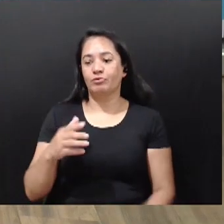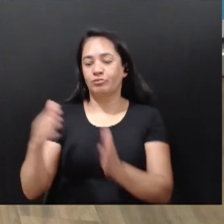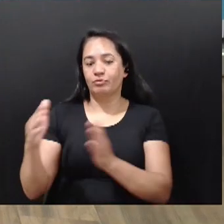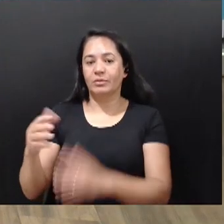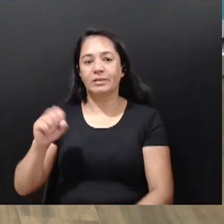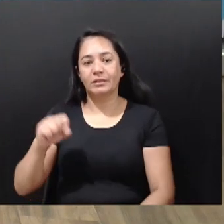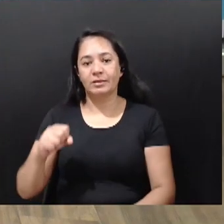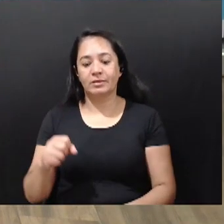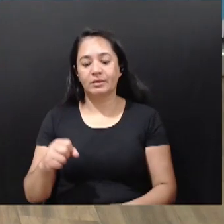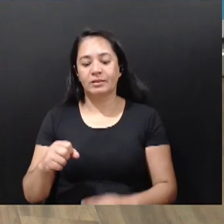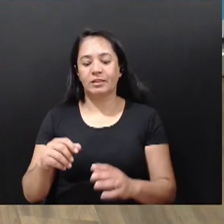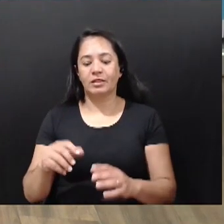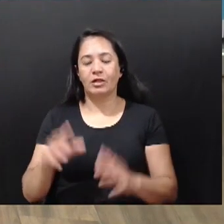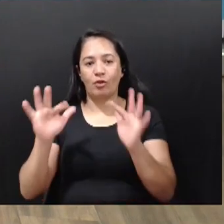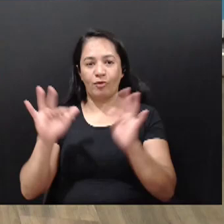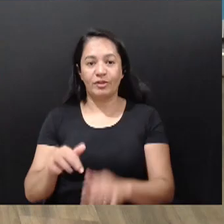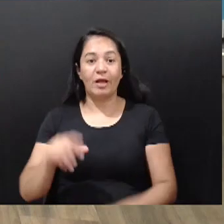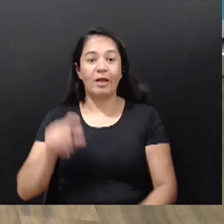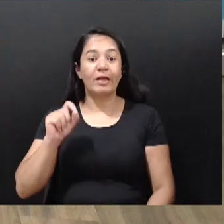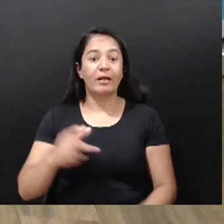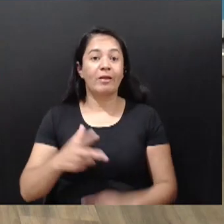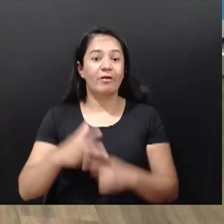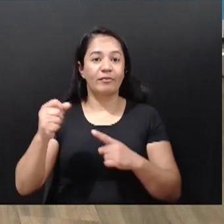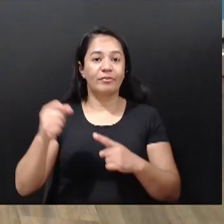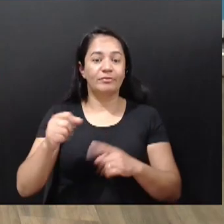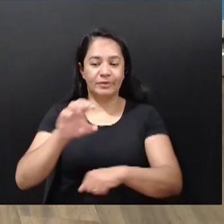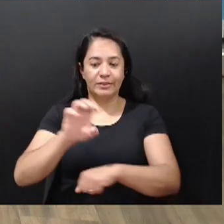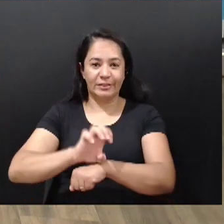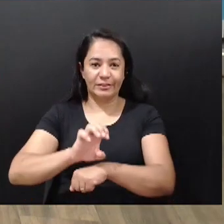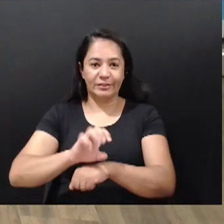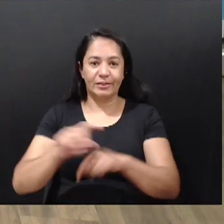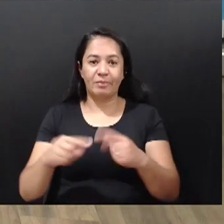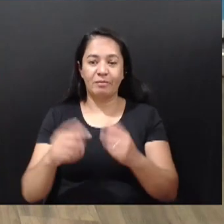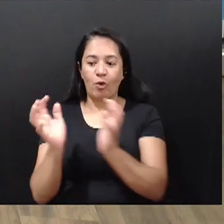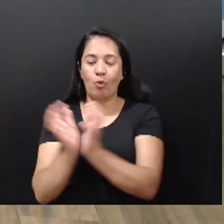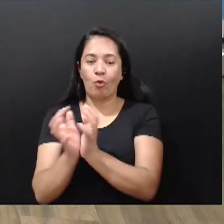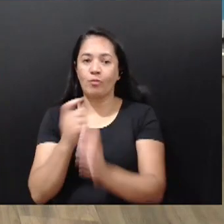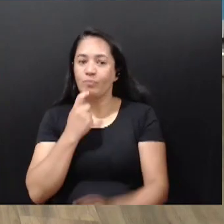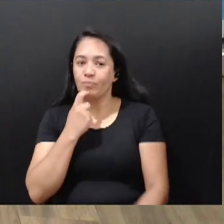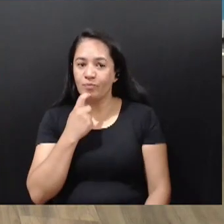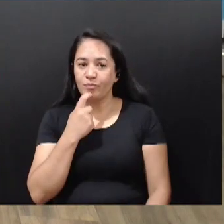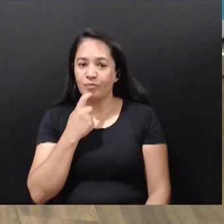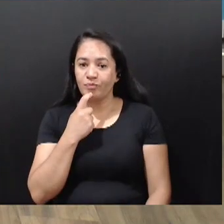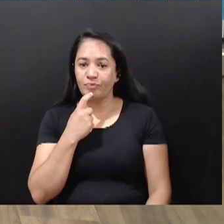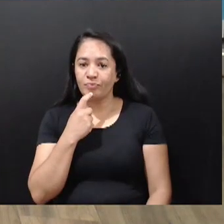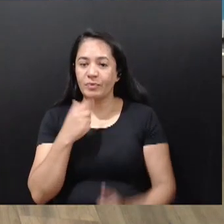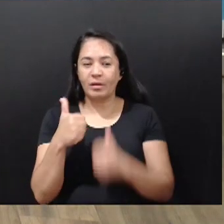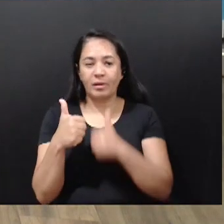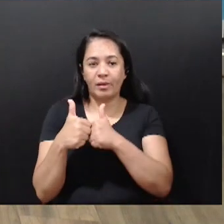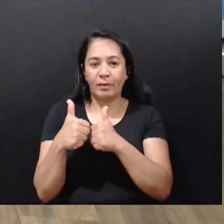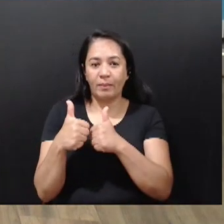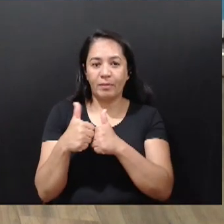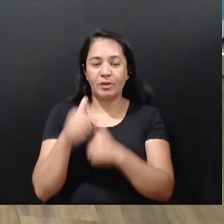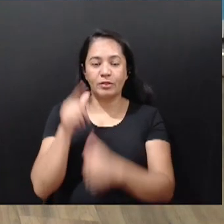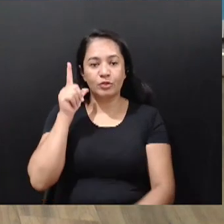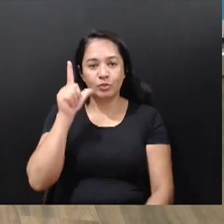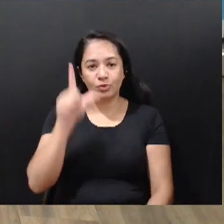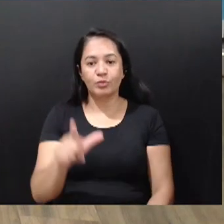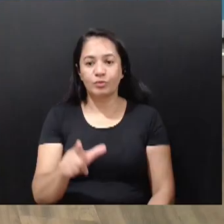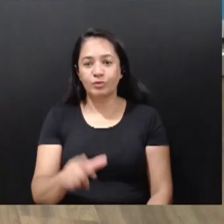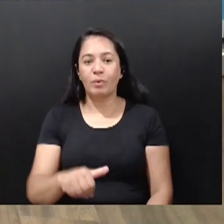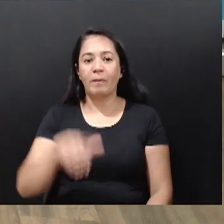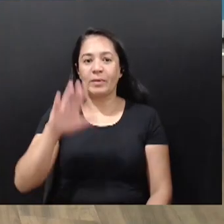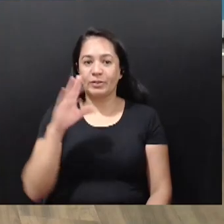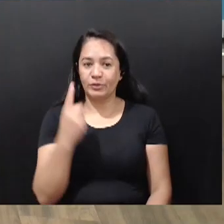definido quem vai ser o campeão estadual. Mas a equipe de Campinas muito próxima de conquistar mais um